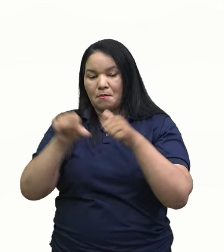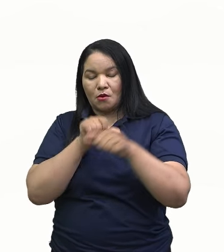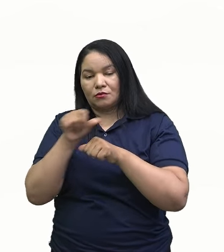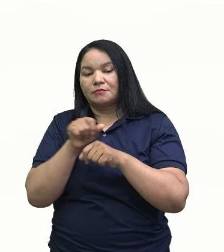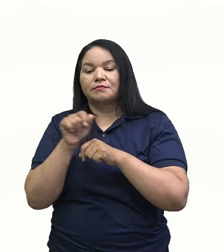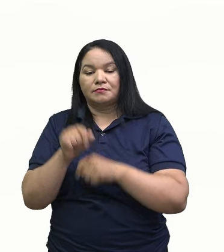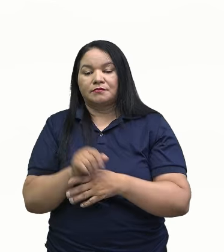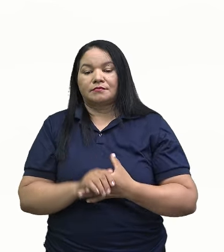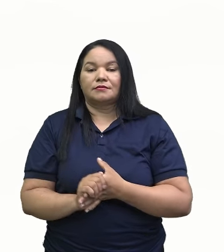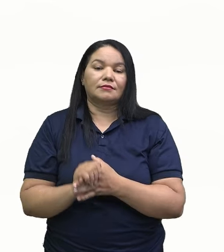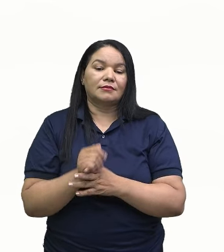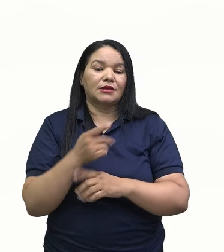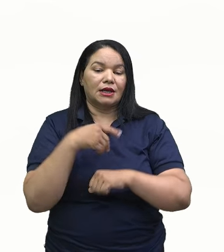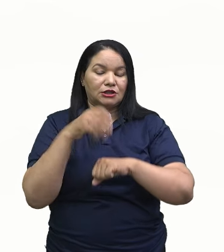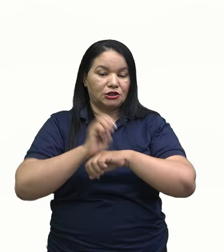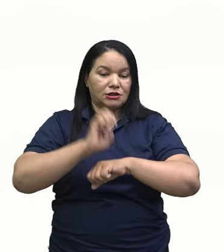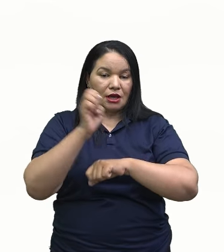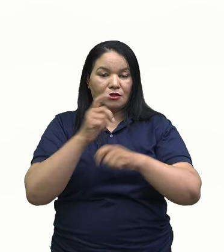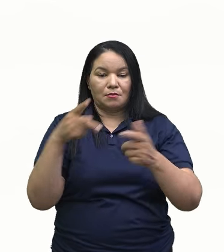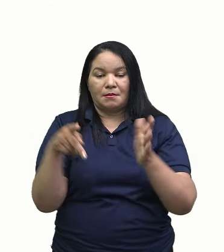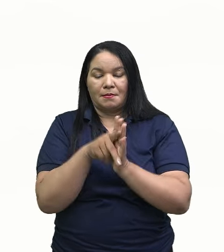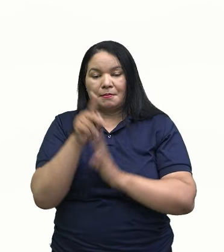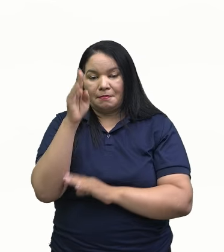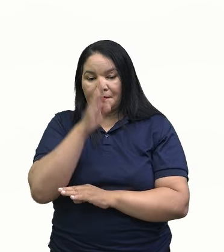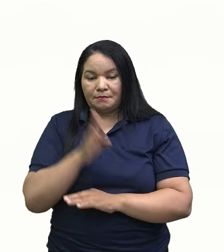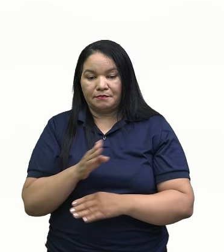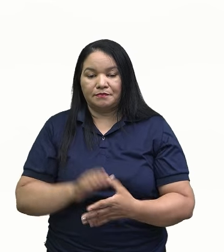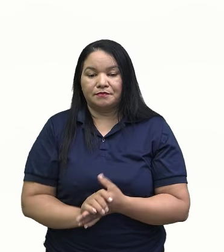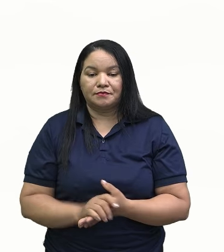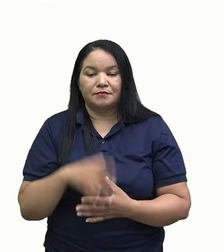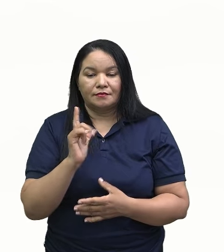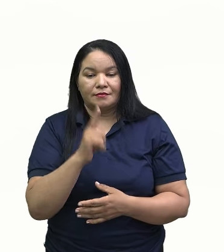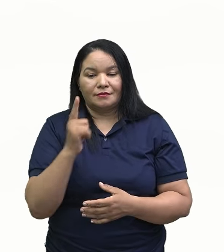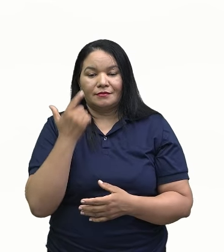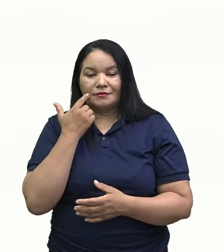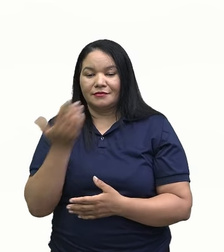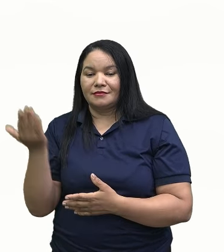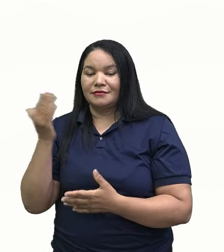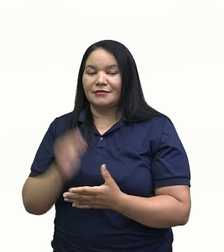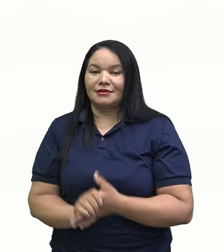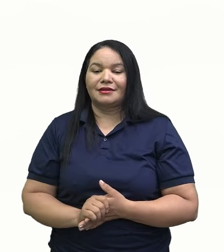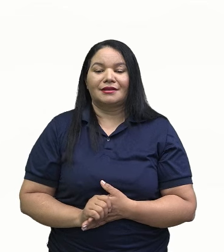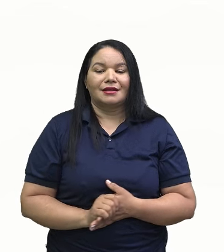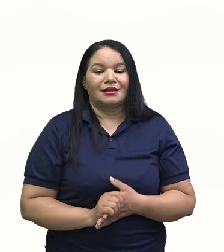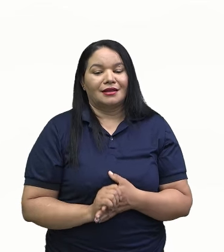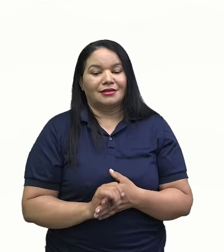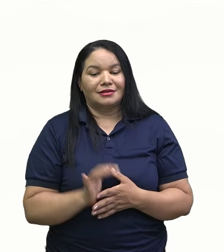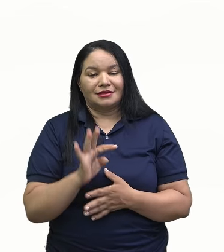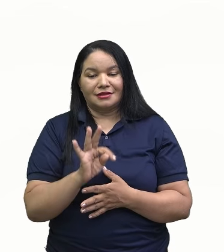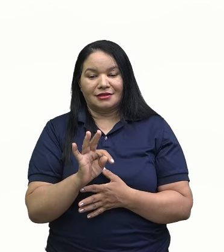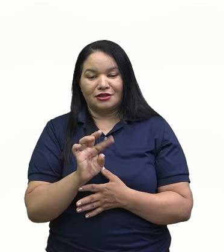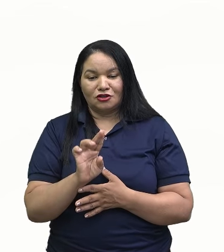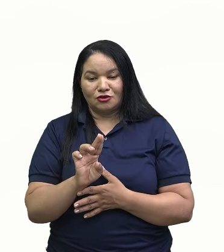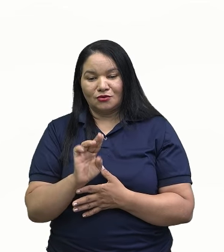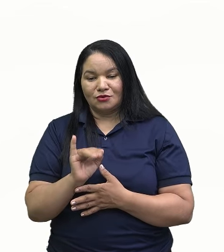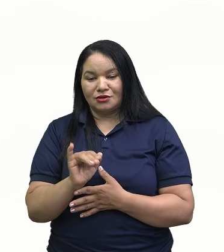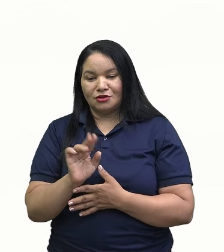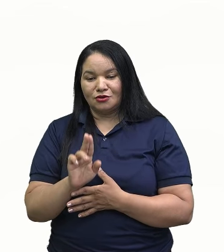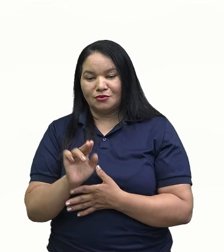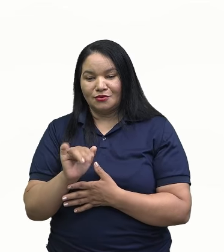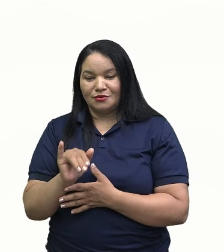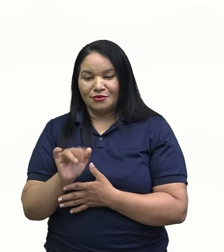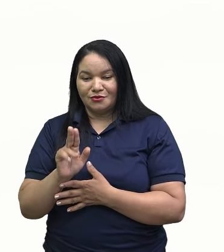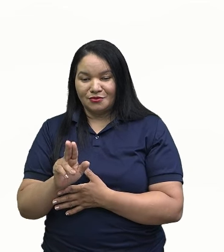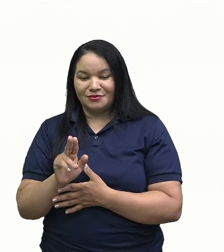é um estado brasileiro. Vamos agora separar essa palavra, que até hoje eu tenho dificuldade de falar, que é